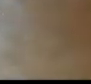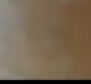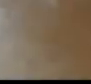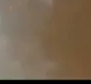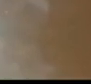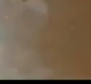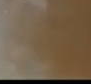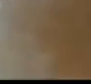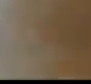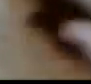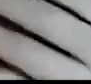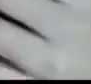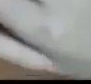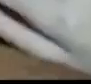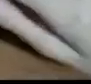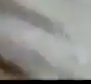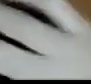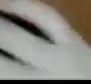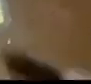Quinhentos e 20.